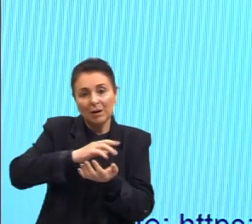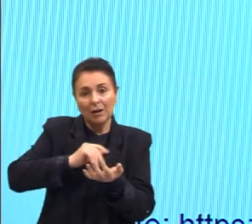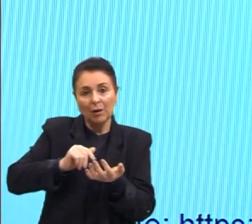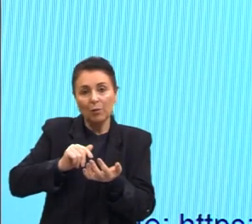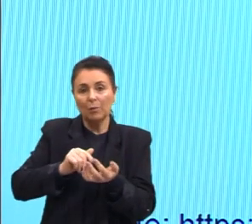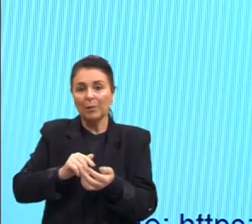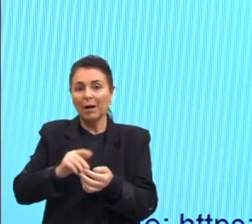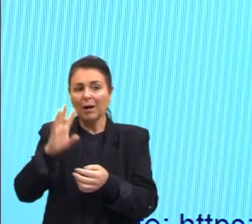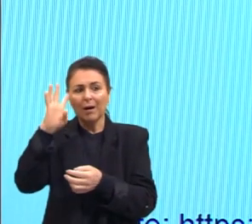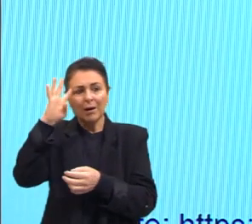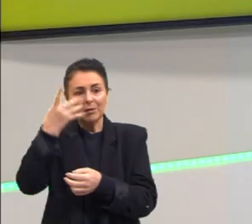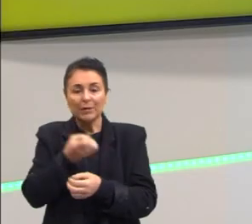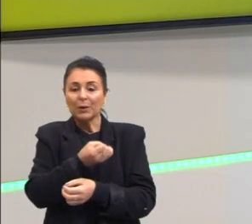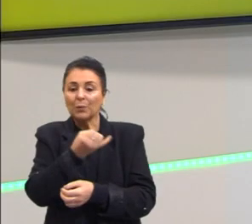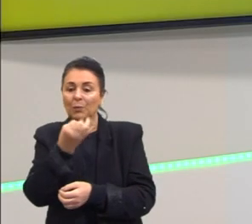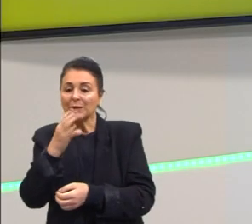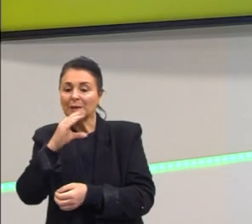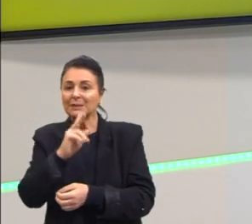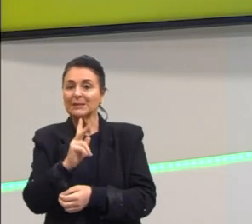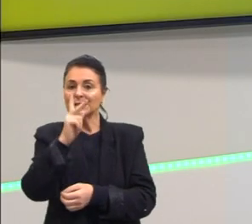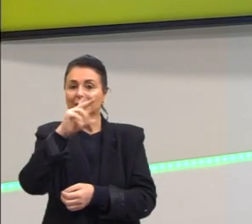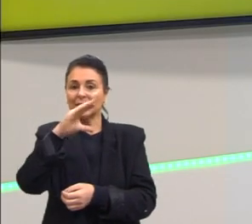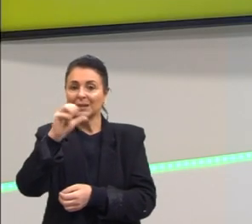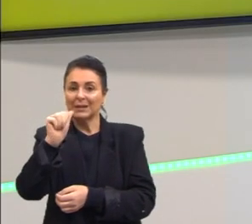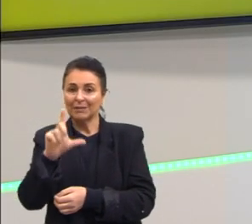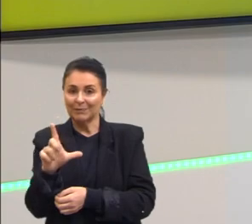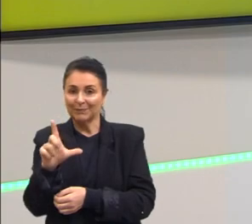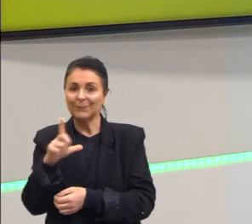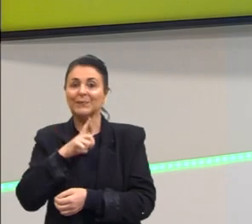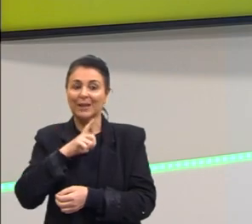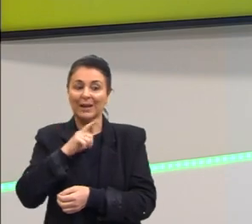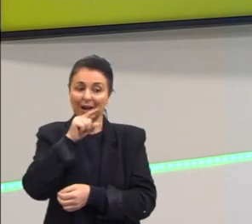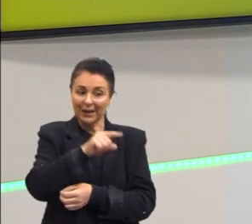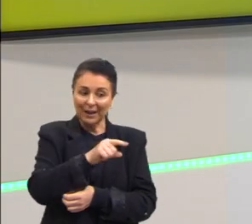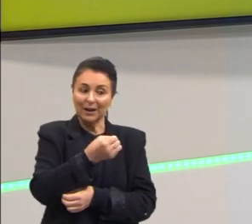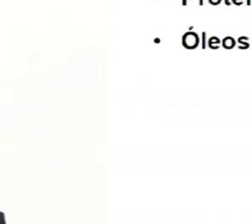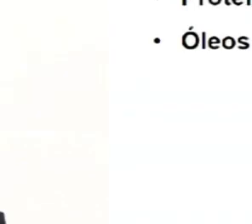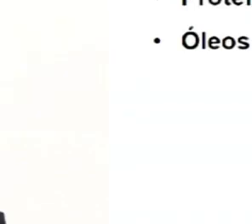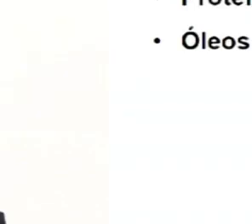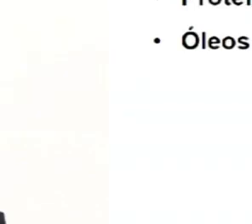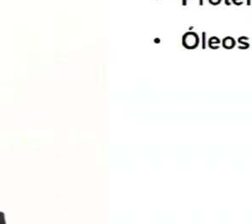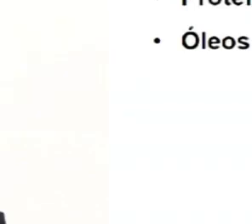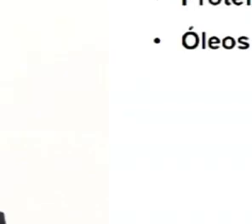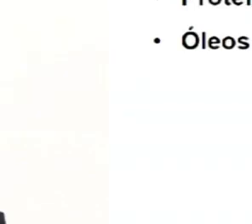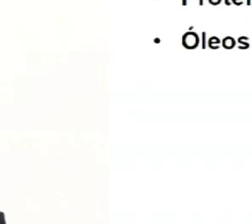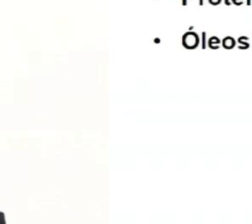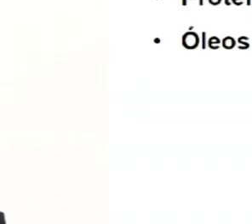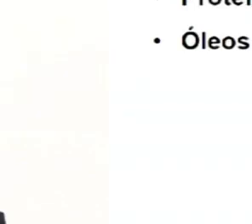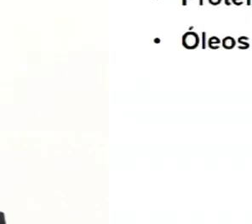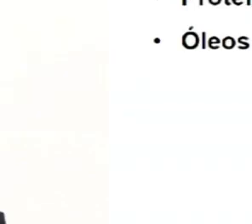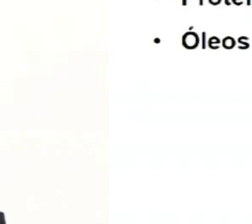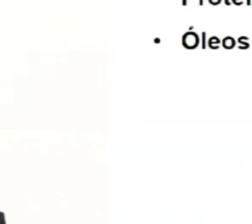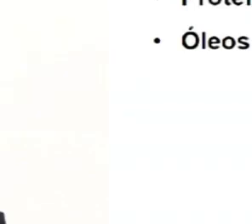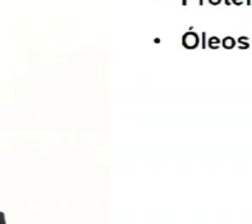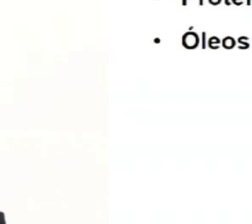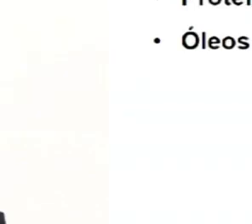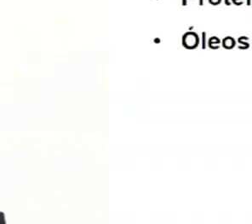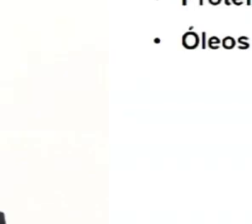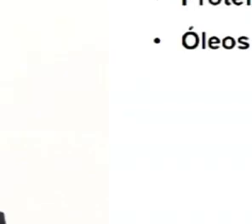poder definir Quantas calorias tem aquela unidade Aquela quantidade de alimentos como os alimentos são